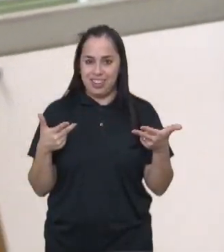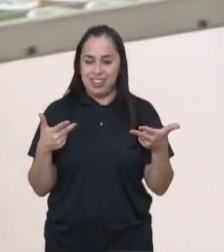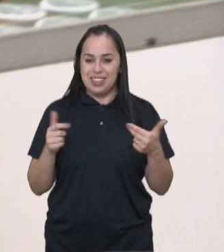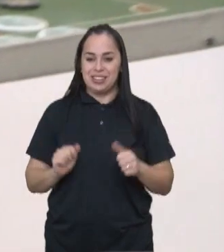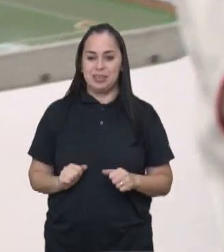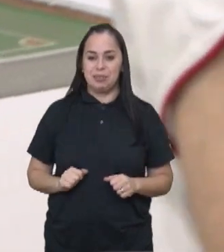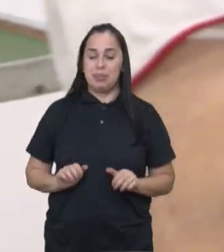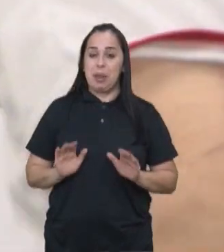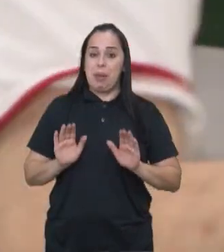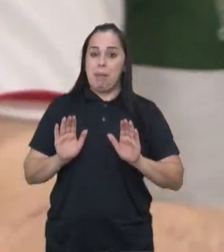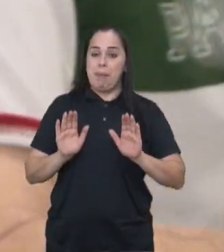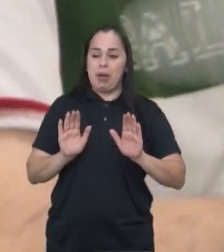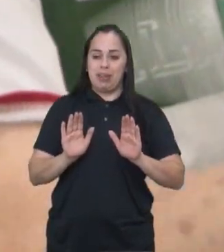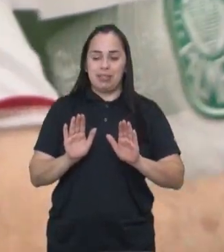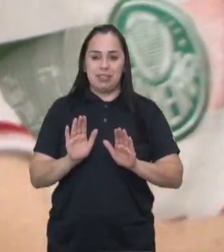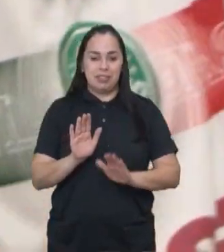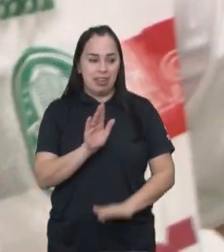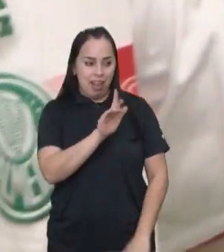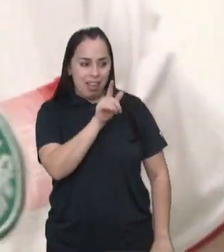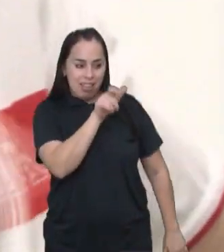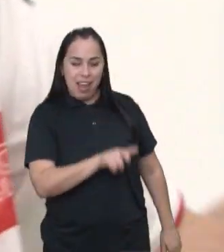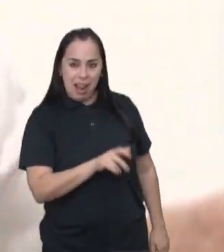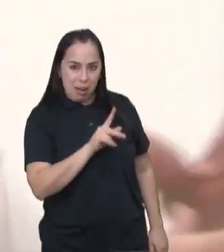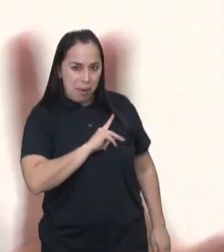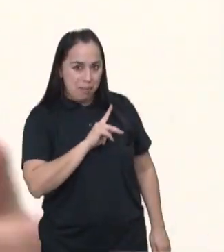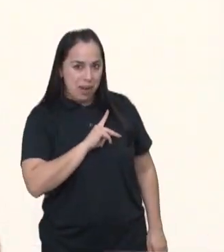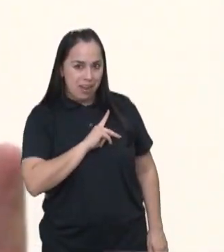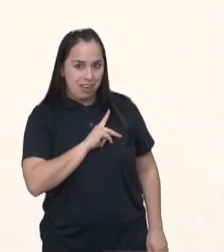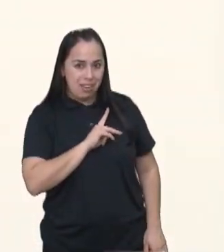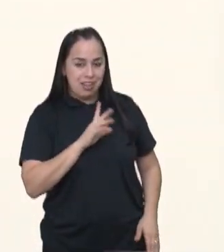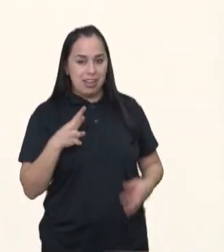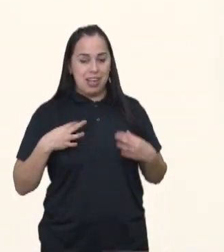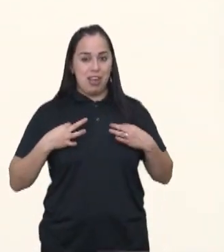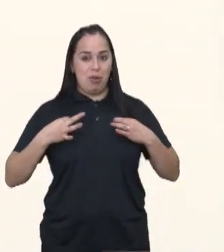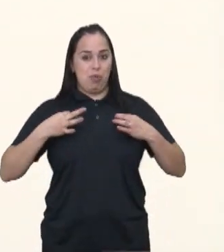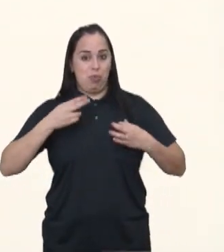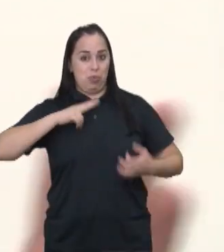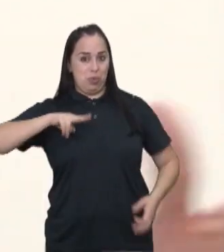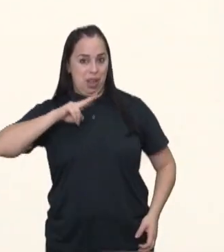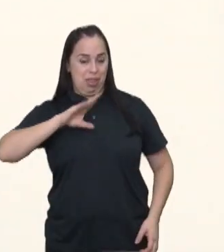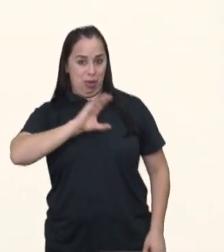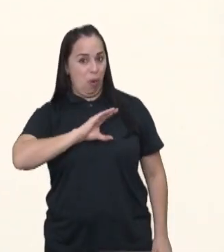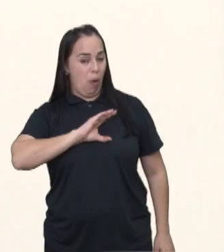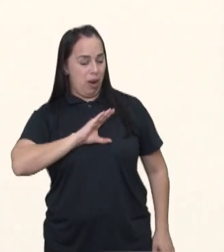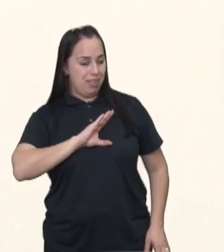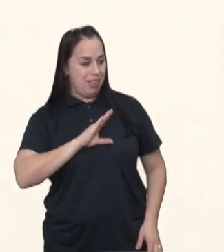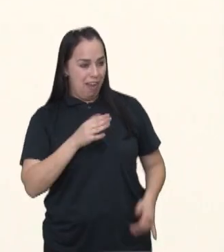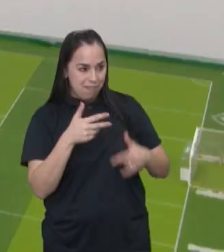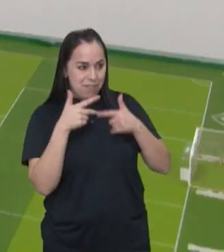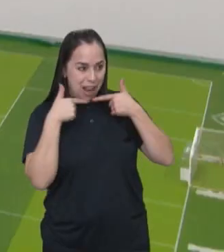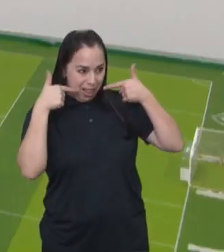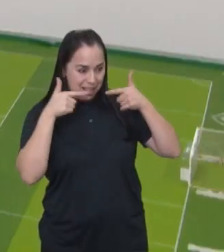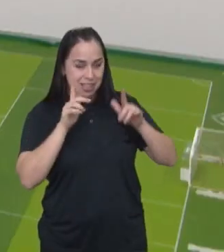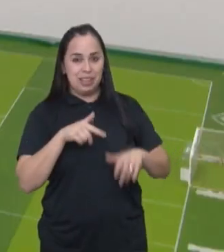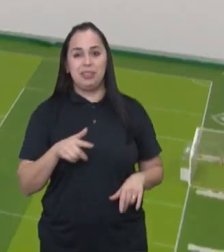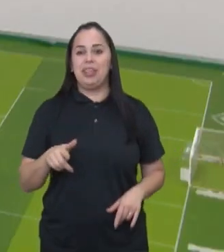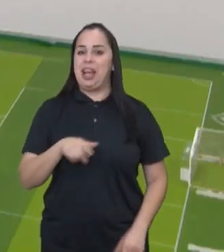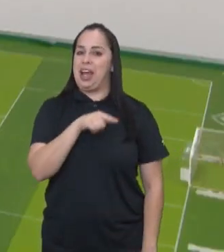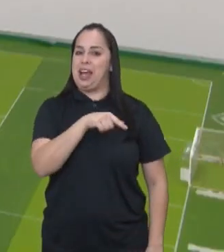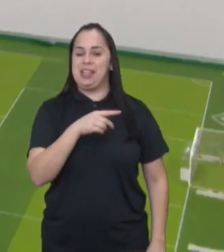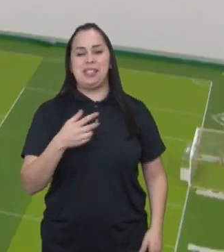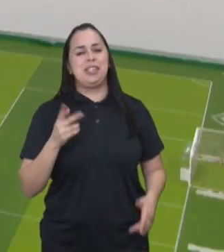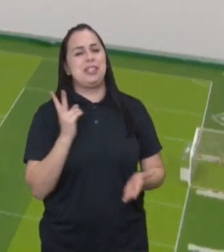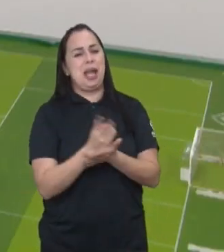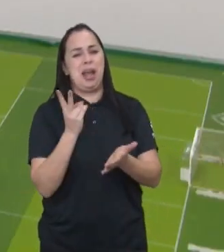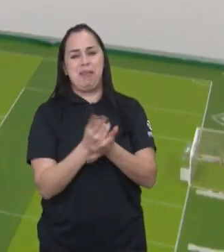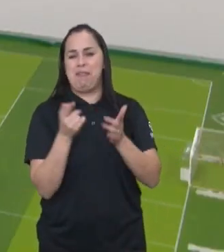paulistas. Mas será que o palmeirense foi feliz vestindo a camisa do rival? Há quem diga que sim. Ele sempre vai ser mais